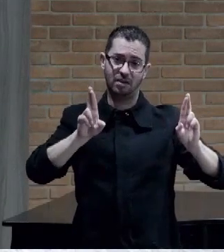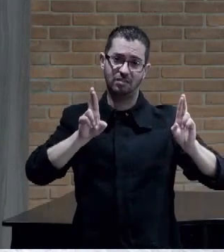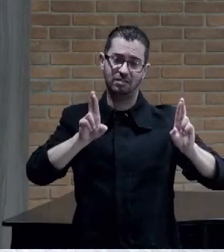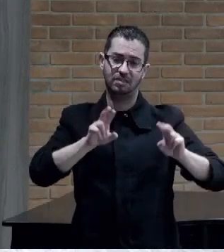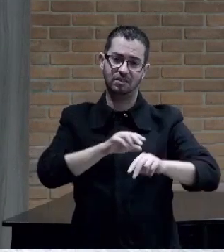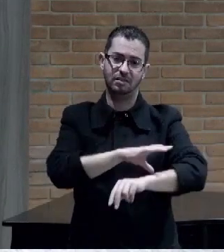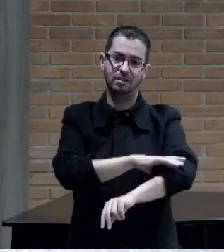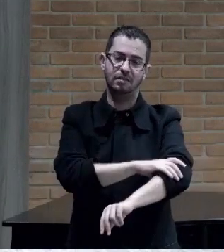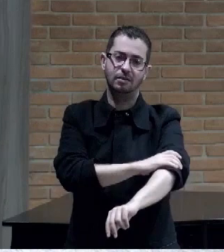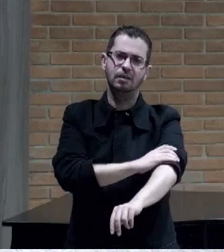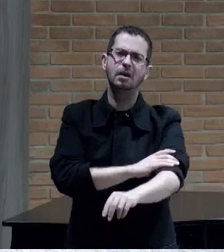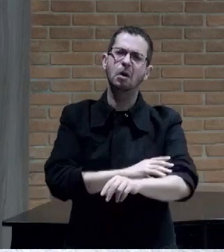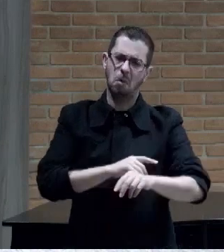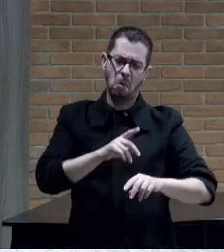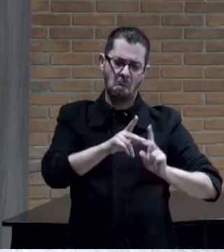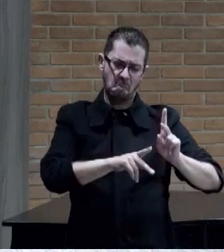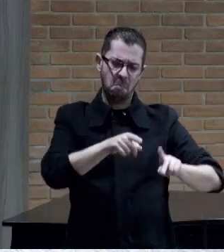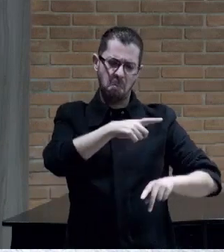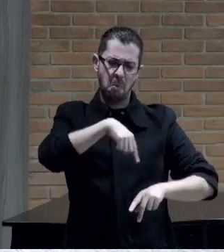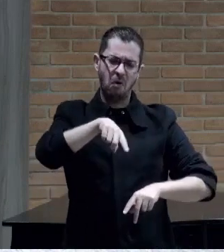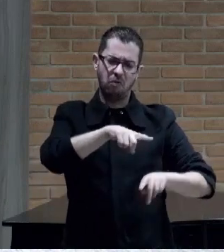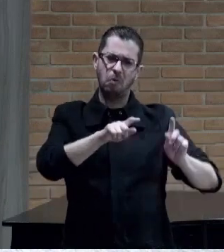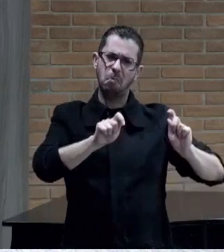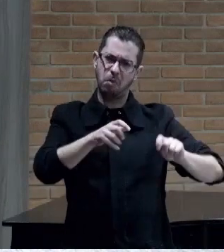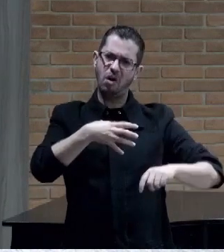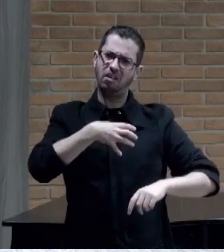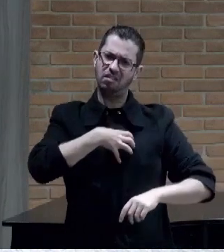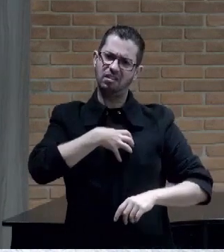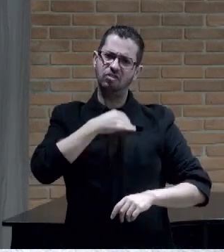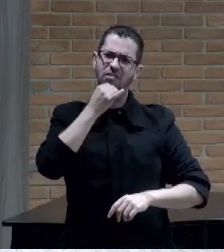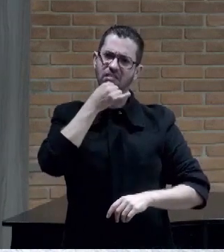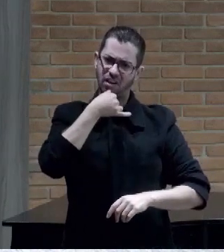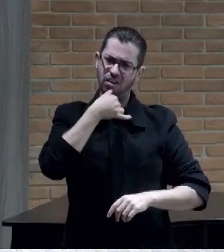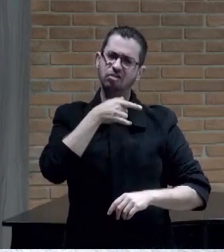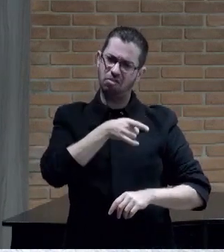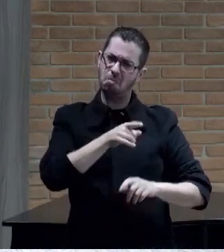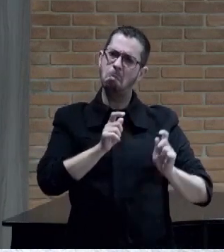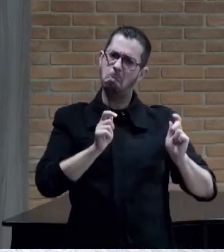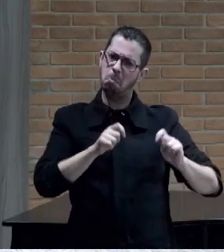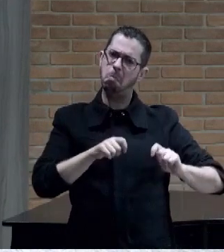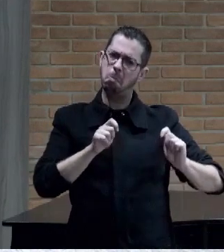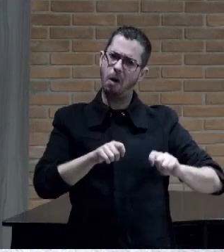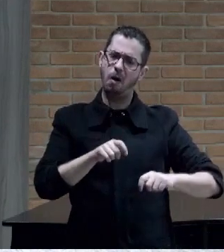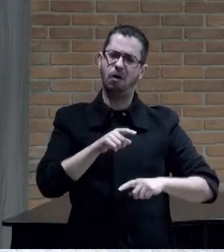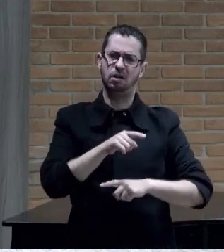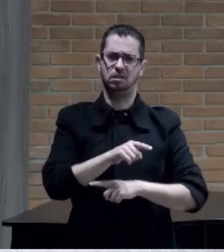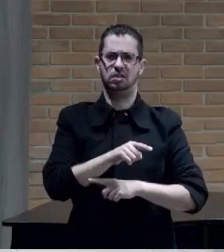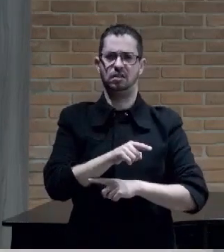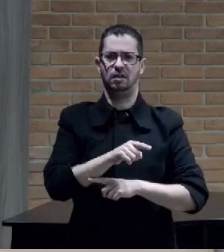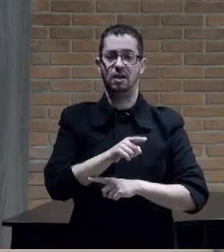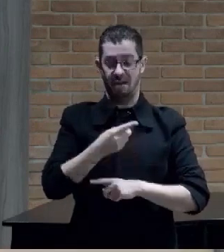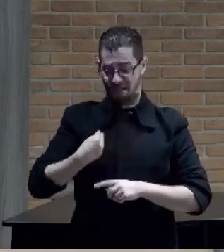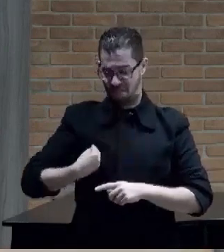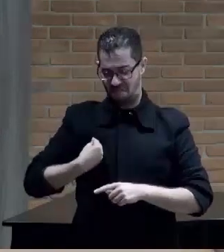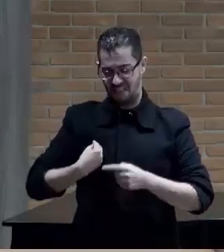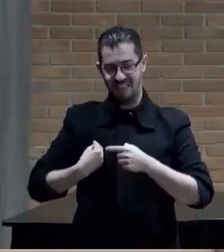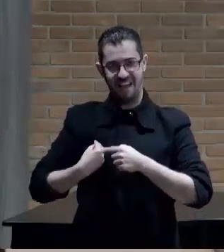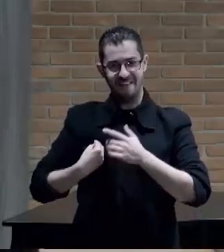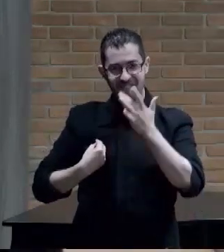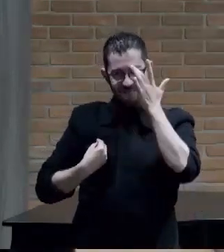Ele pode até ficar triste. Nós podemos, de fato. A nossa vida não é fácil.